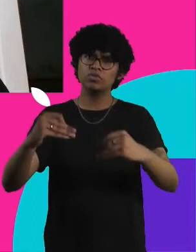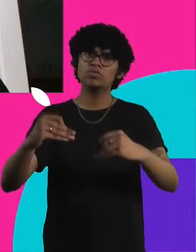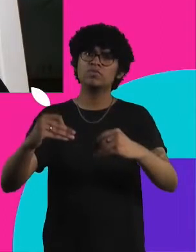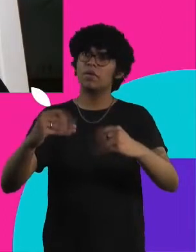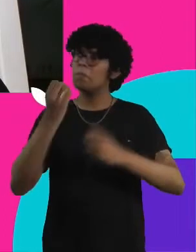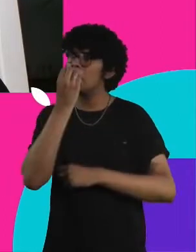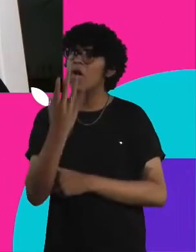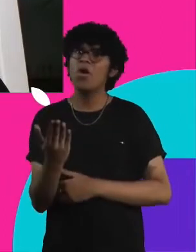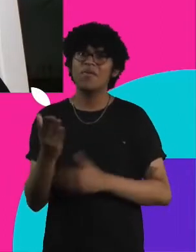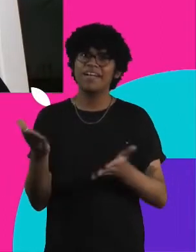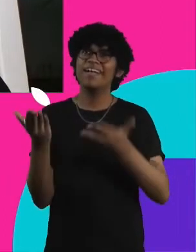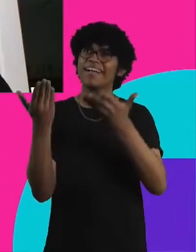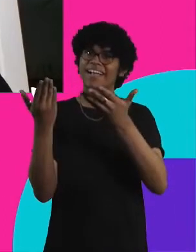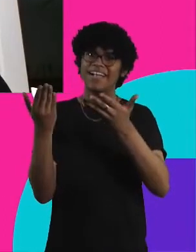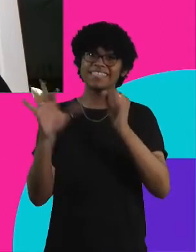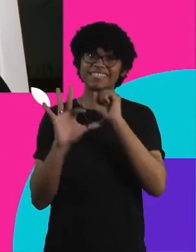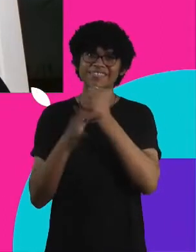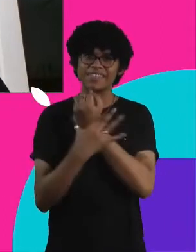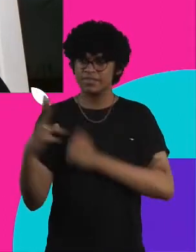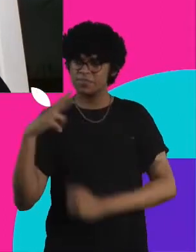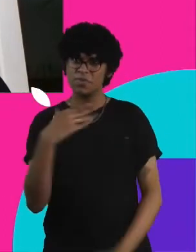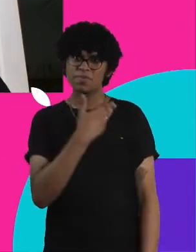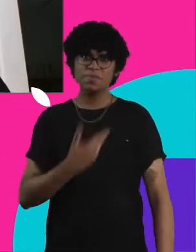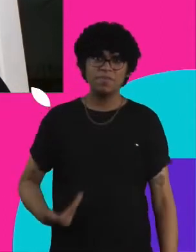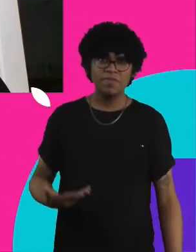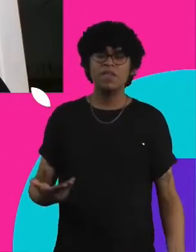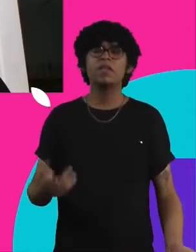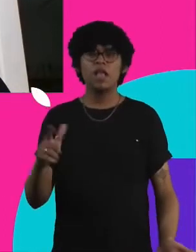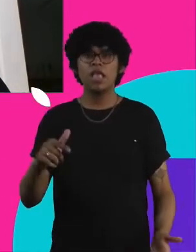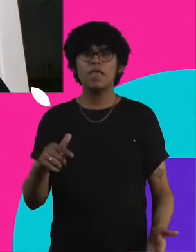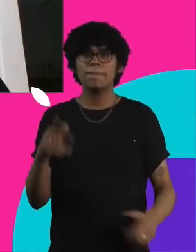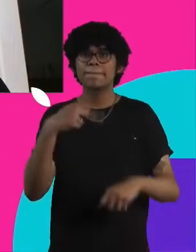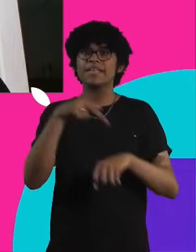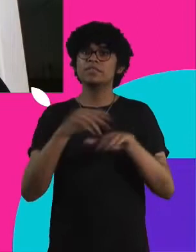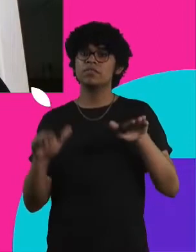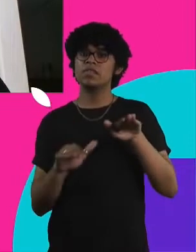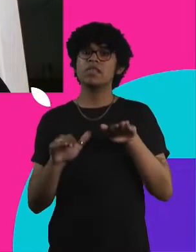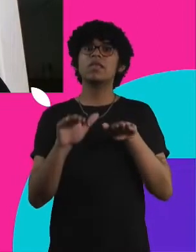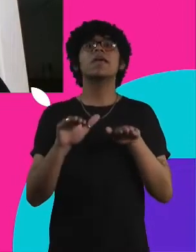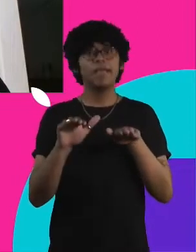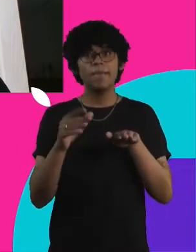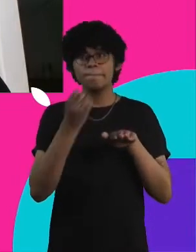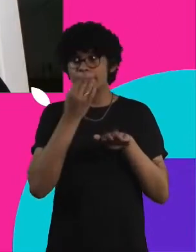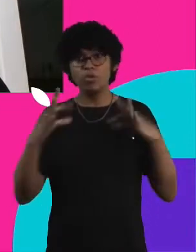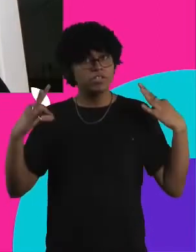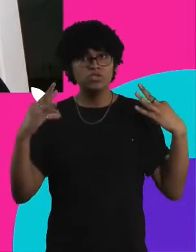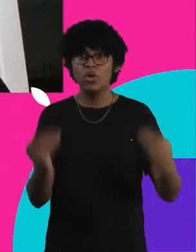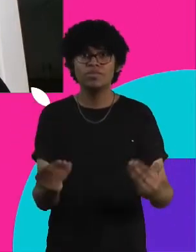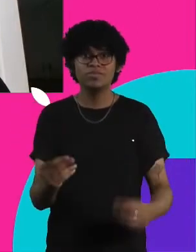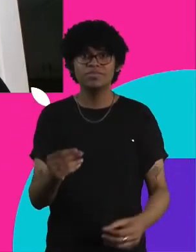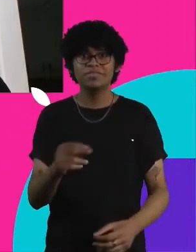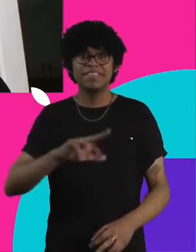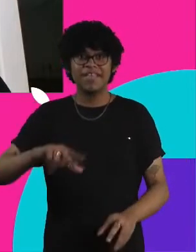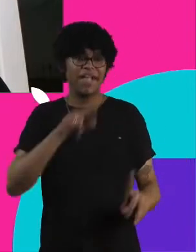segurança assim, pública, privada, enfim. Então, acho que um país menos desigual, ele vai beneficiar a todos, assim, não só quem tem uma visão, quem